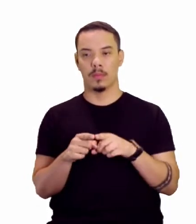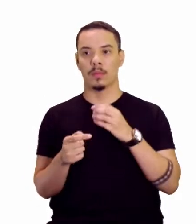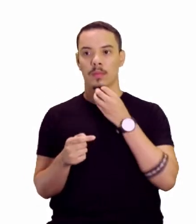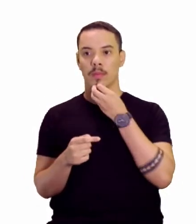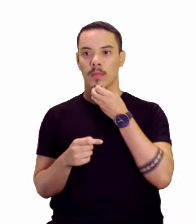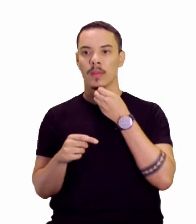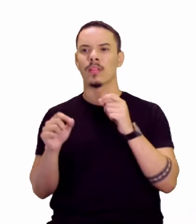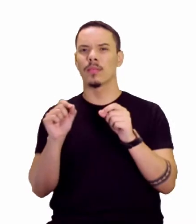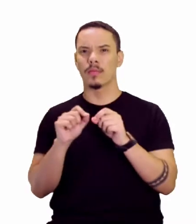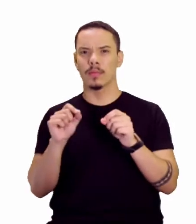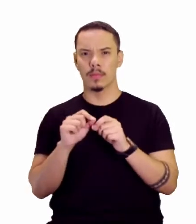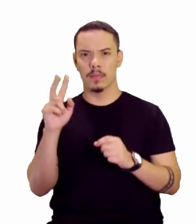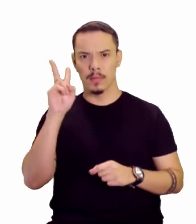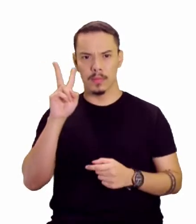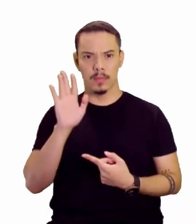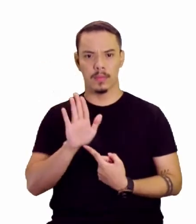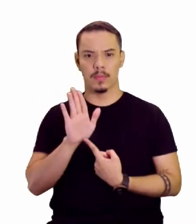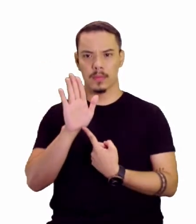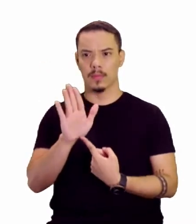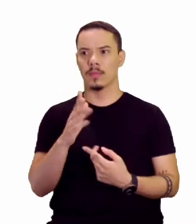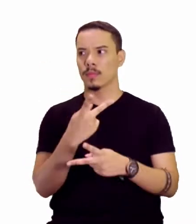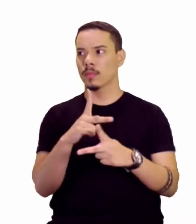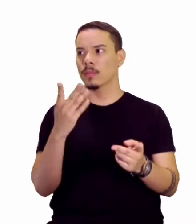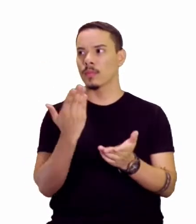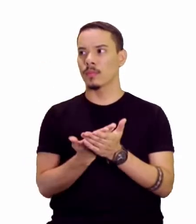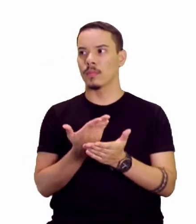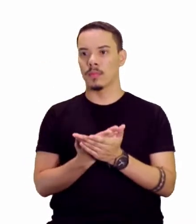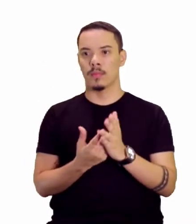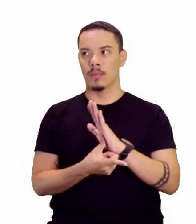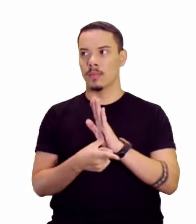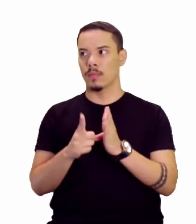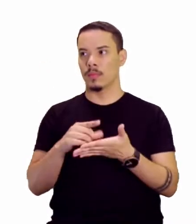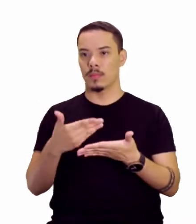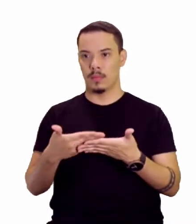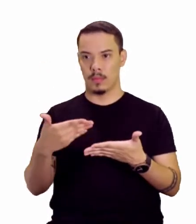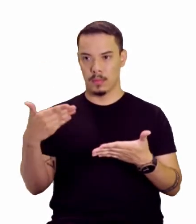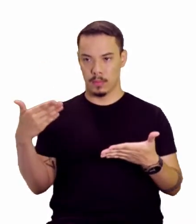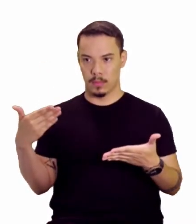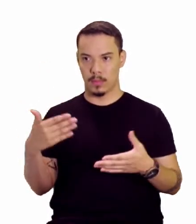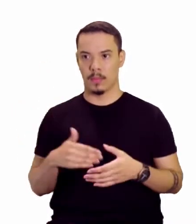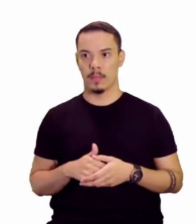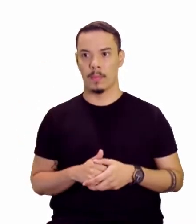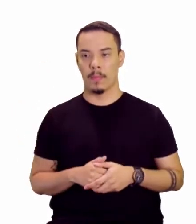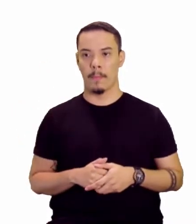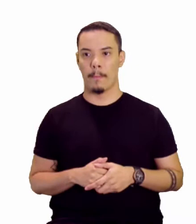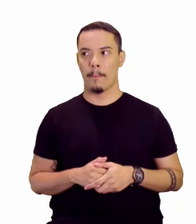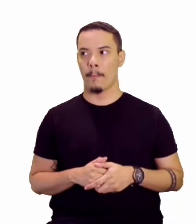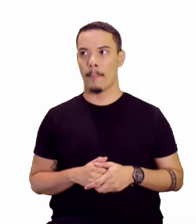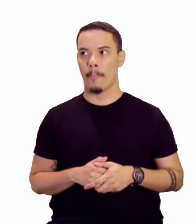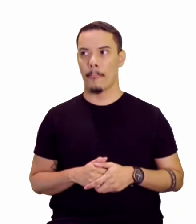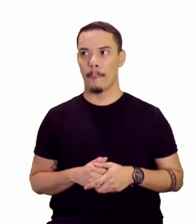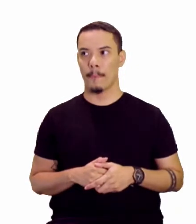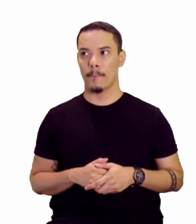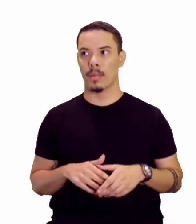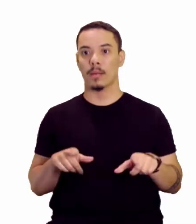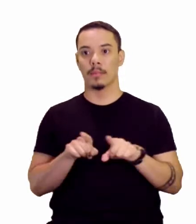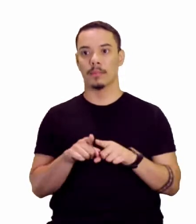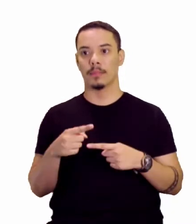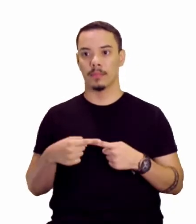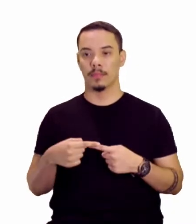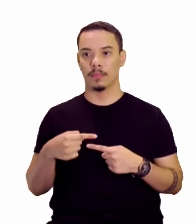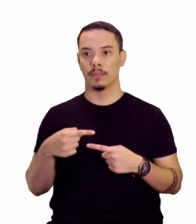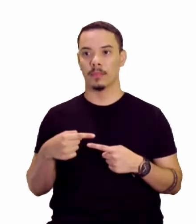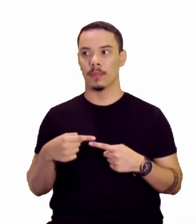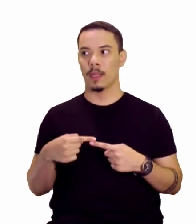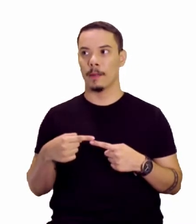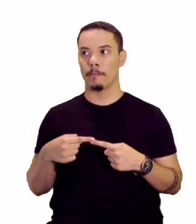Fizemos até um experimentozinho, né? Isso, na aqui aula passada. na nossa aula, né? Isso. Antes do resumo. E daqui a pouco, olha